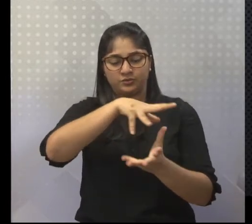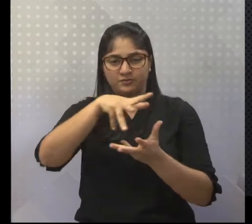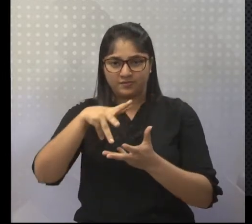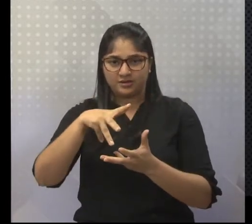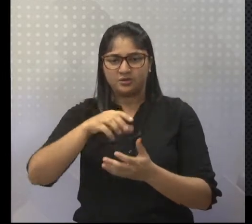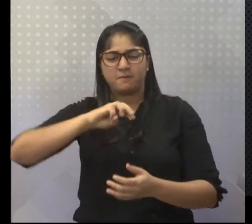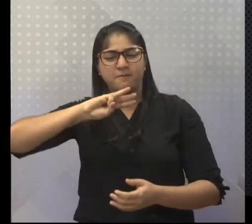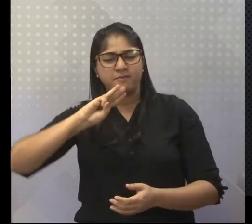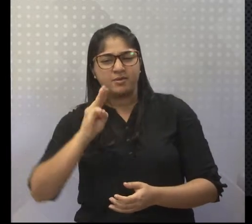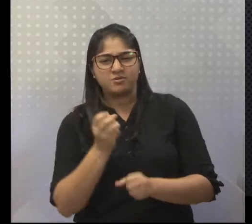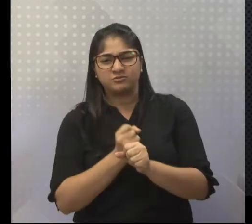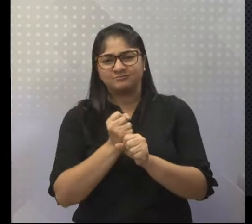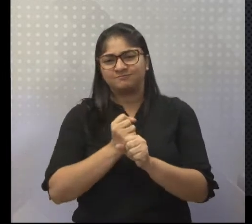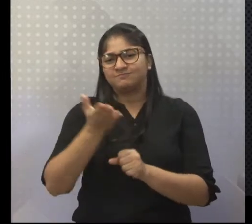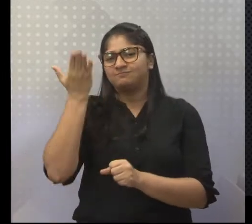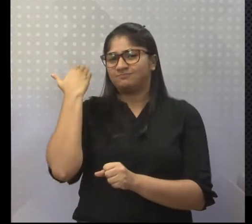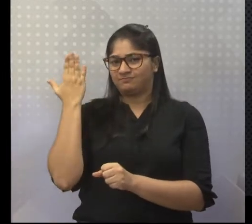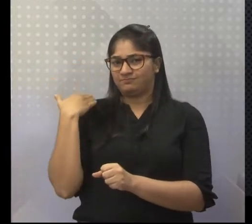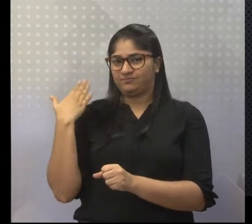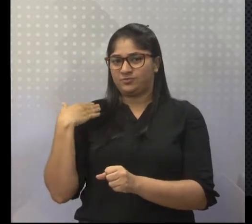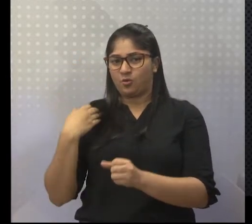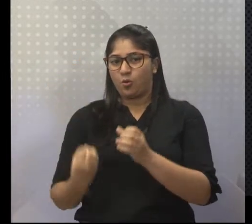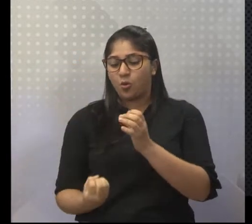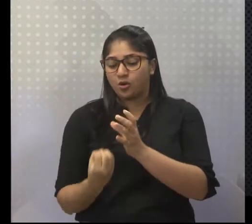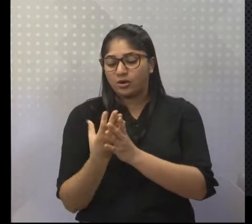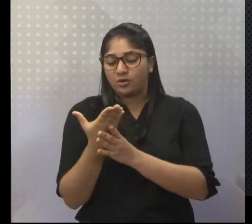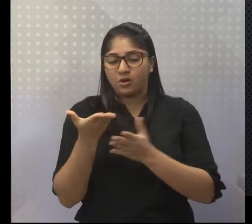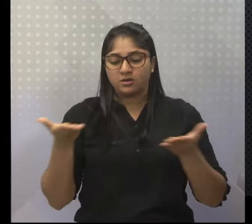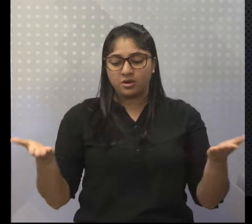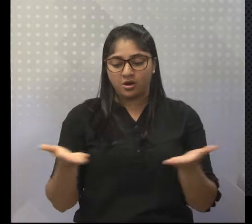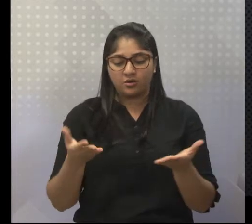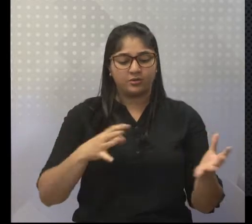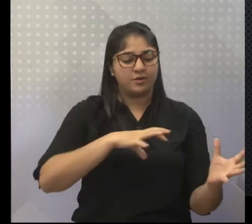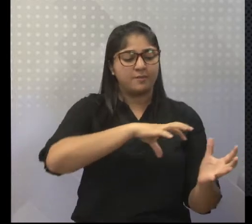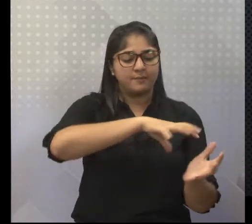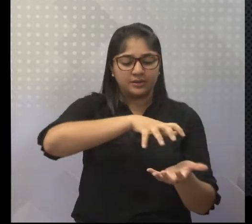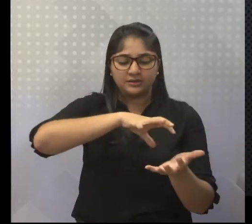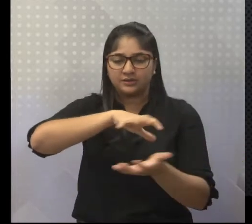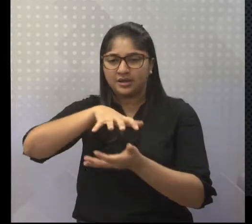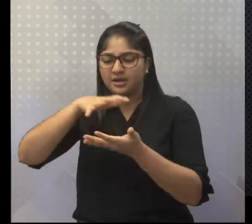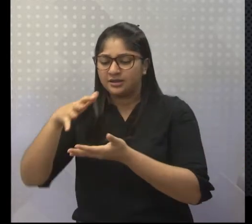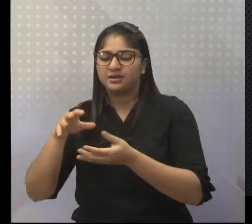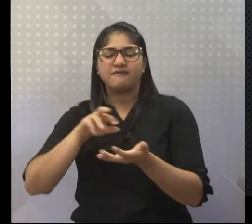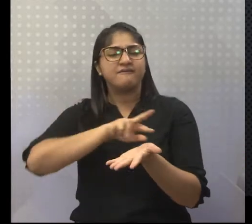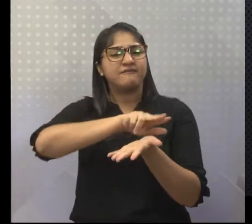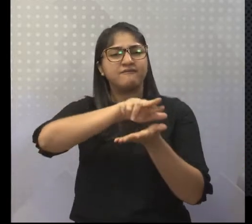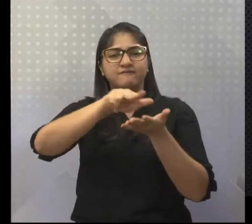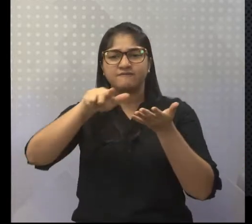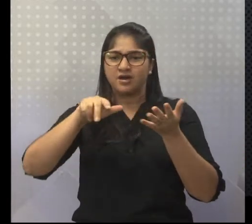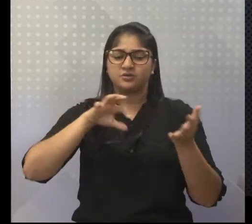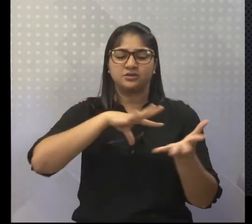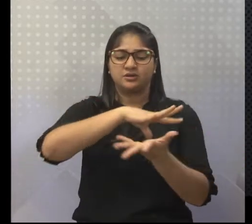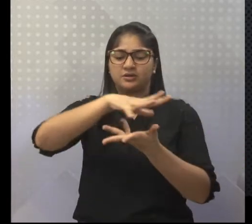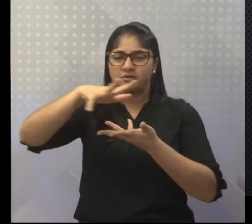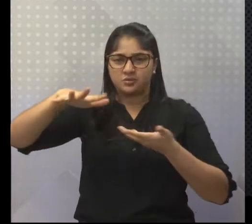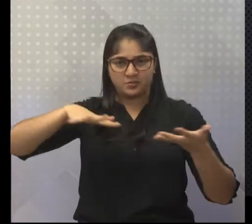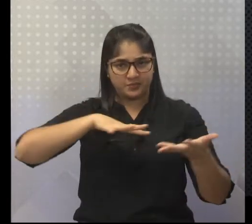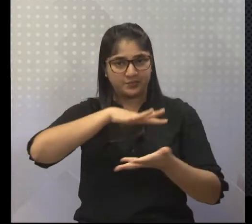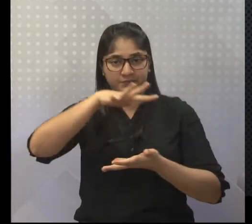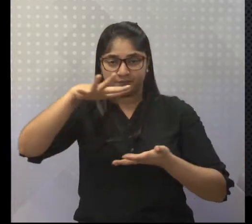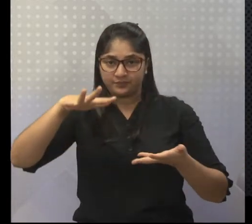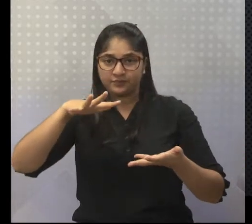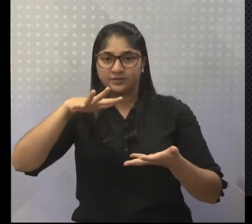de bilhões de anos formaram tudo o que existe hoje em dia planetas galáxias corpos celestes que vagam pelo espaço